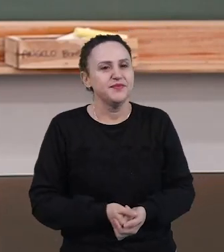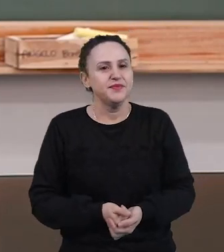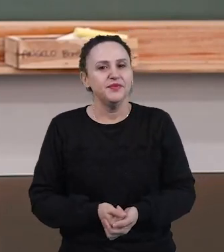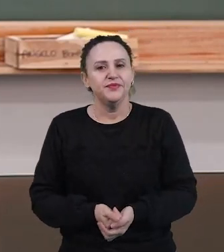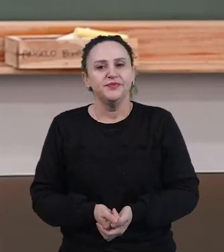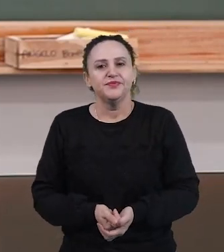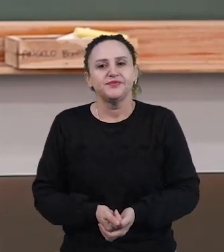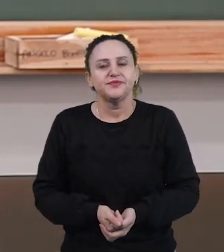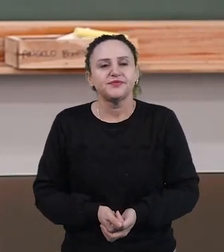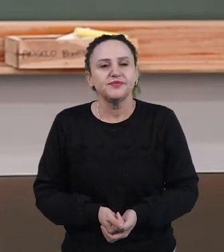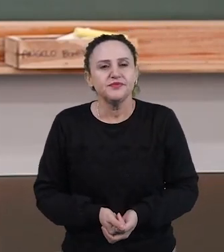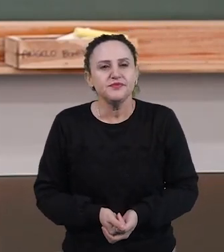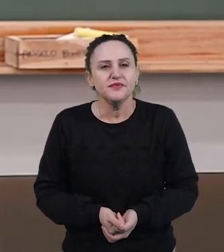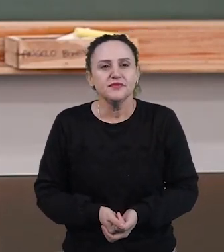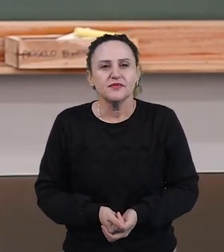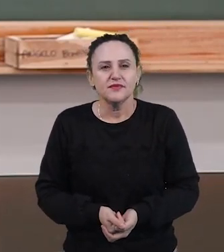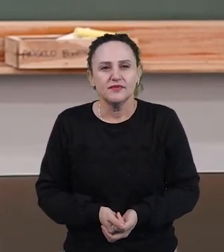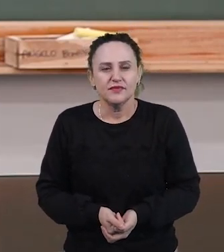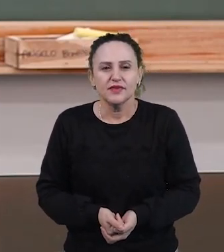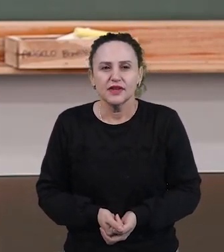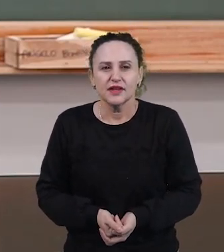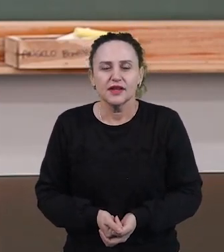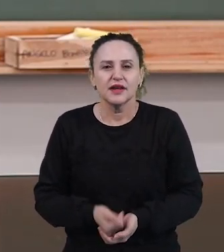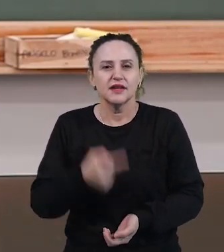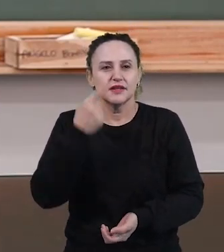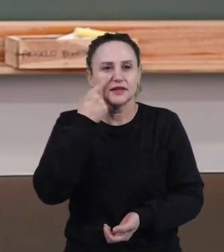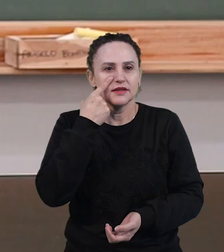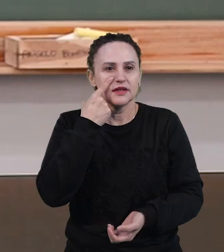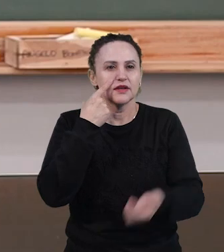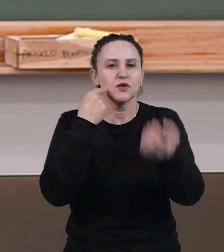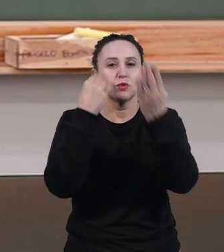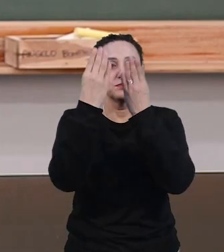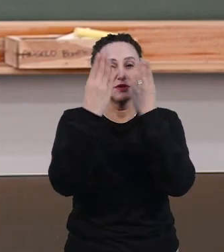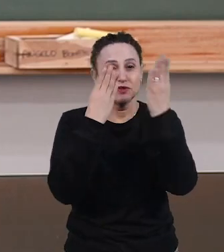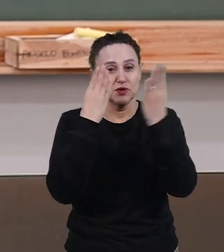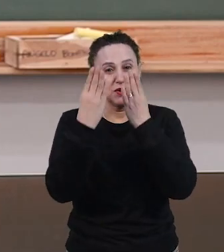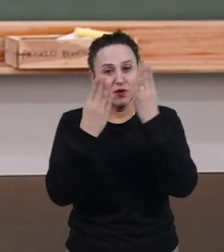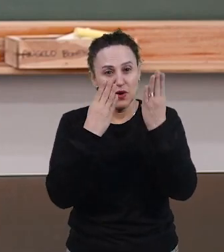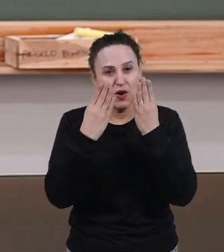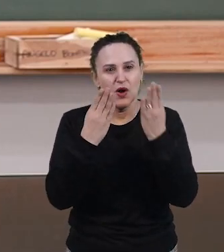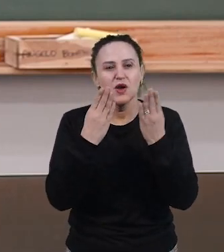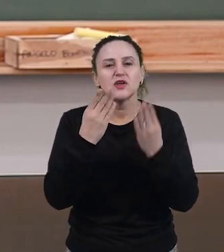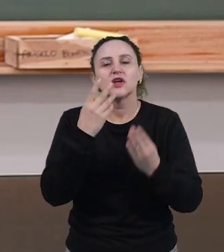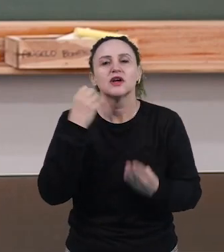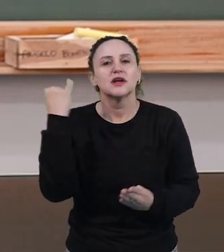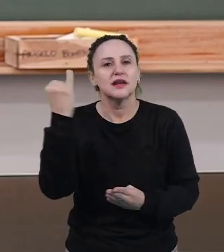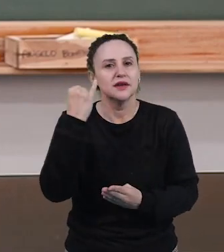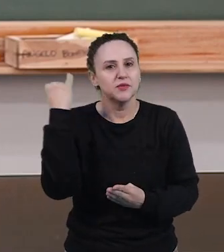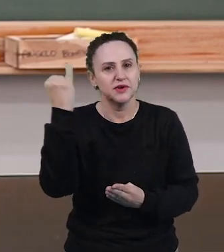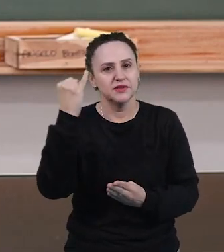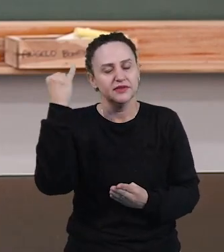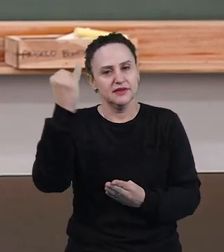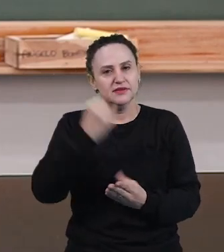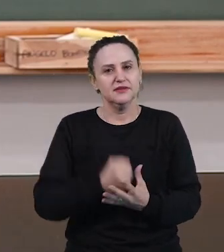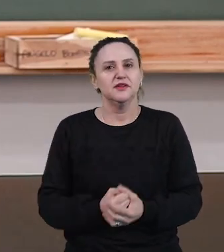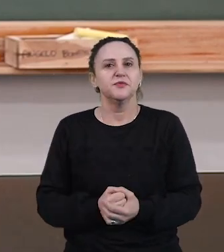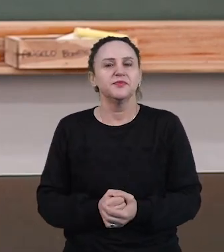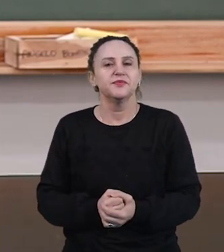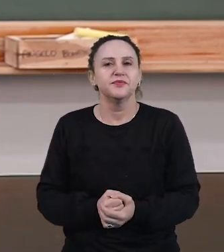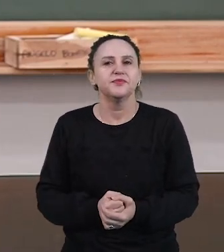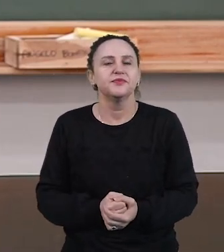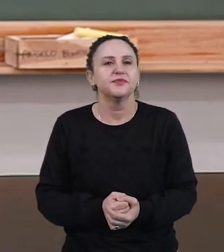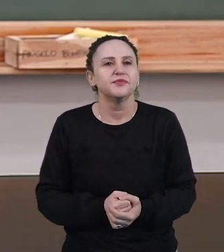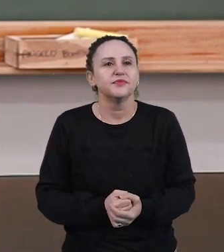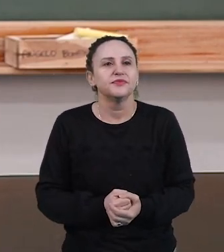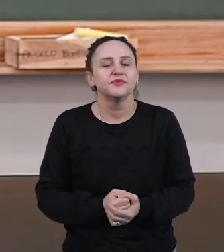E aí o fator psicológico é decisivo, né? As relações que a criança vai tecendo aí, né?